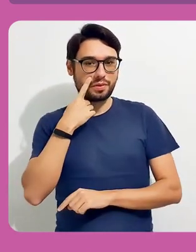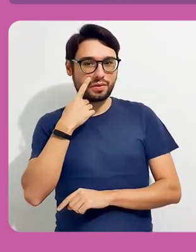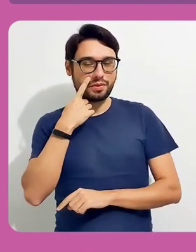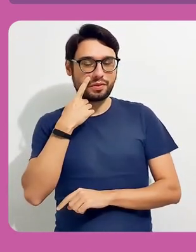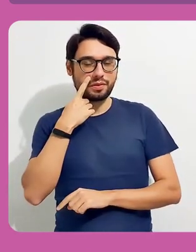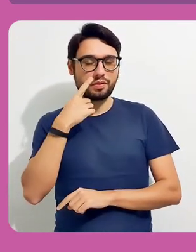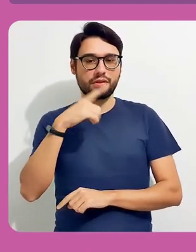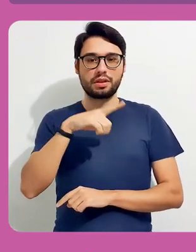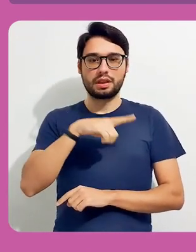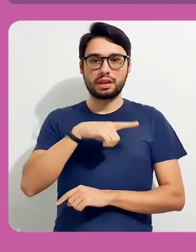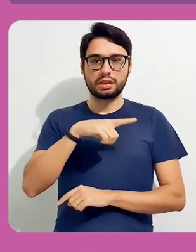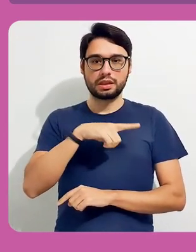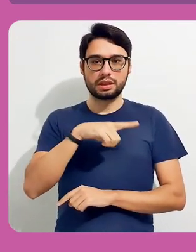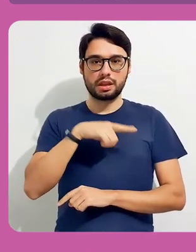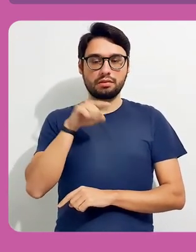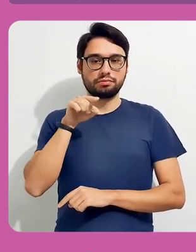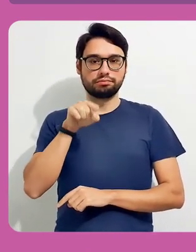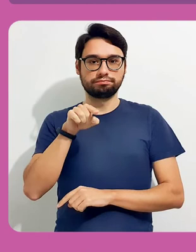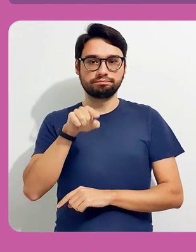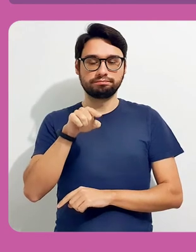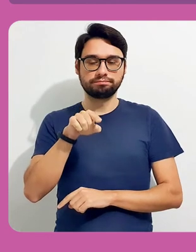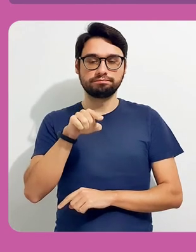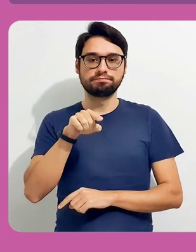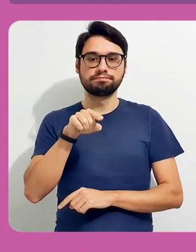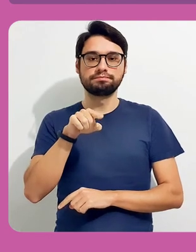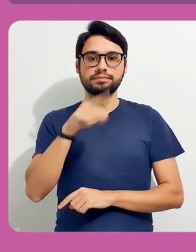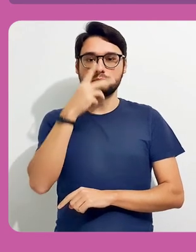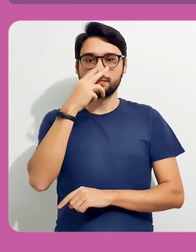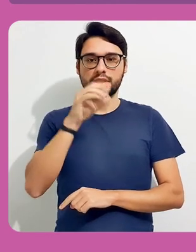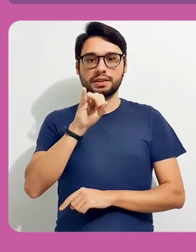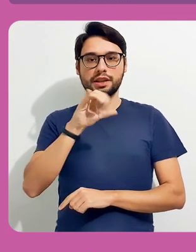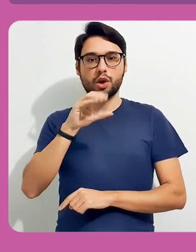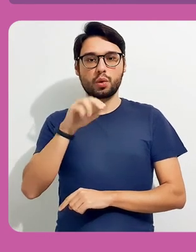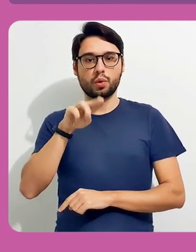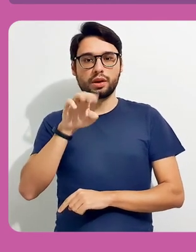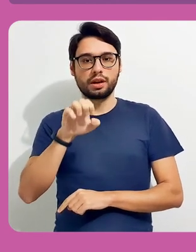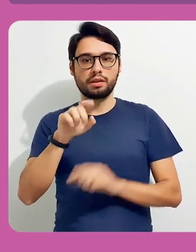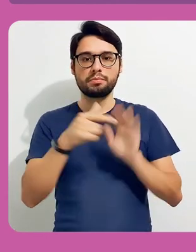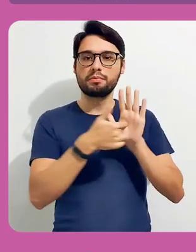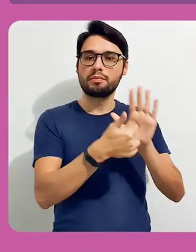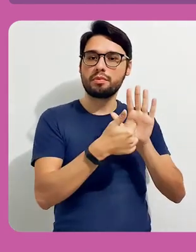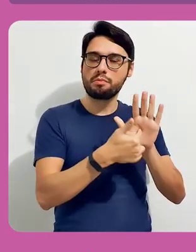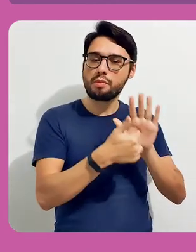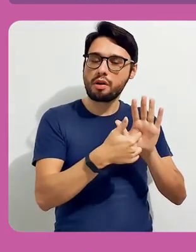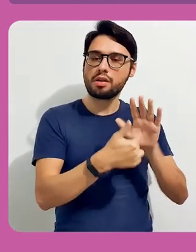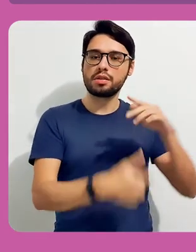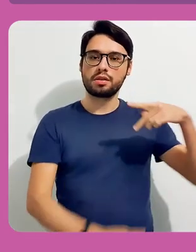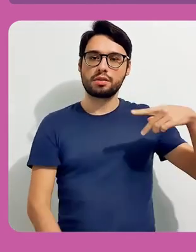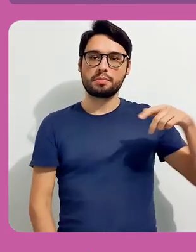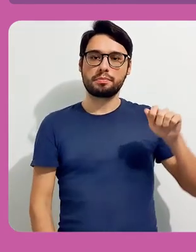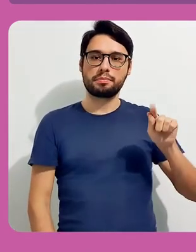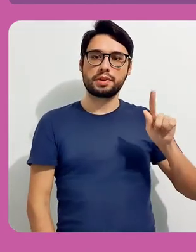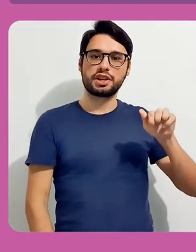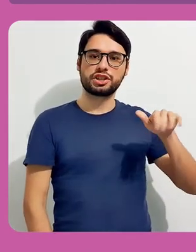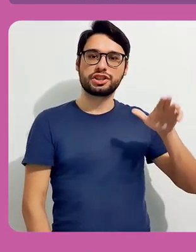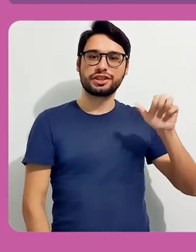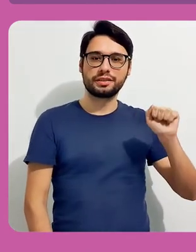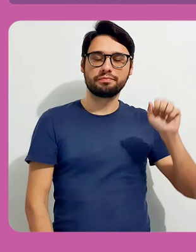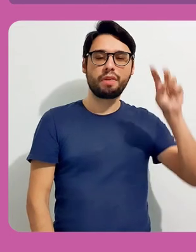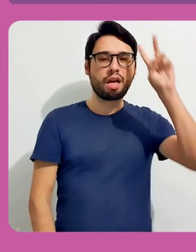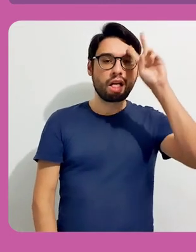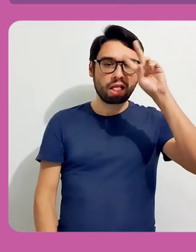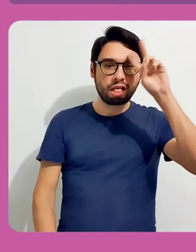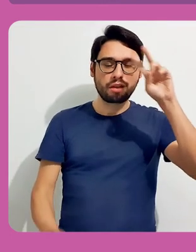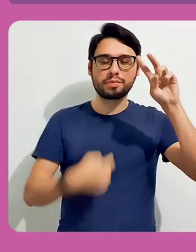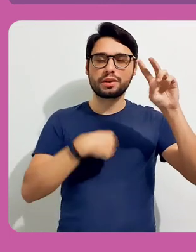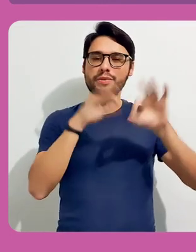esse ícone indicando que é uma página web. E quando eu clicar, como eu falei para vocês, eu disse que era para abrir um pop-up.